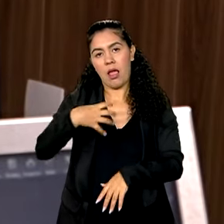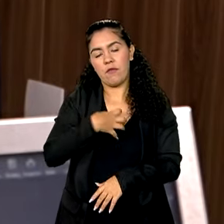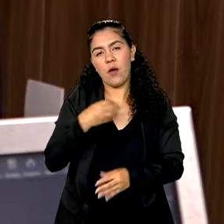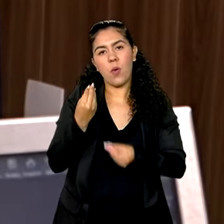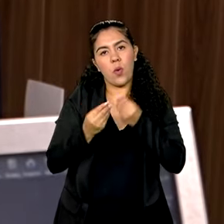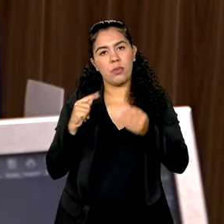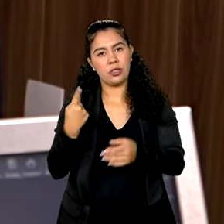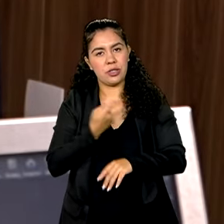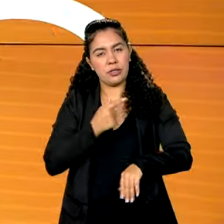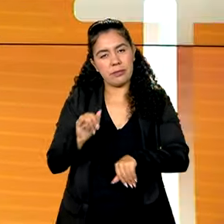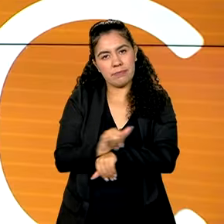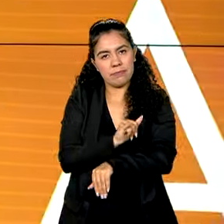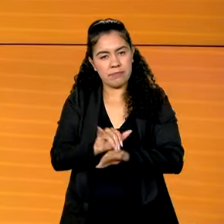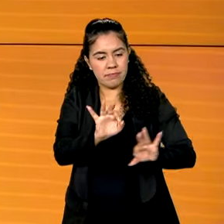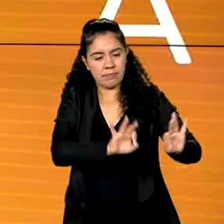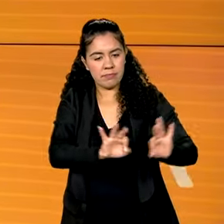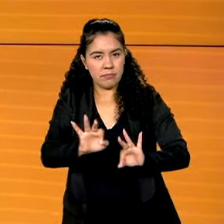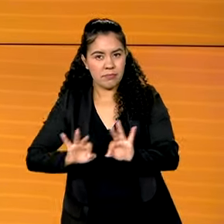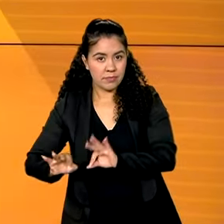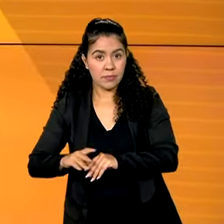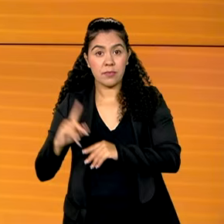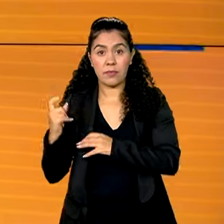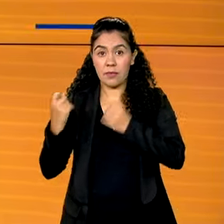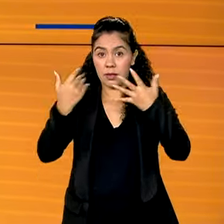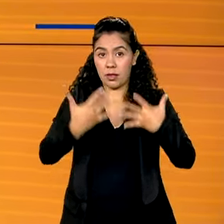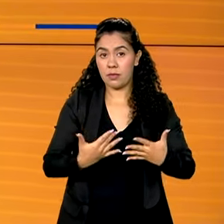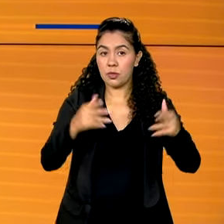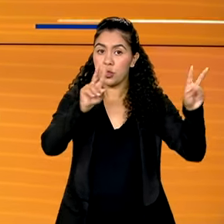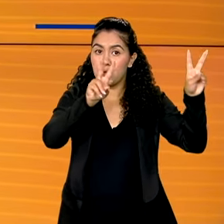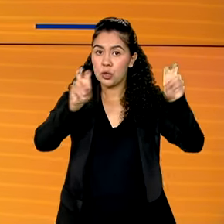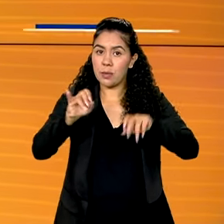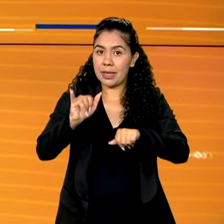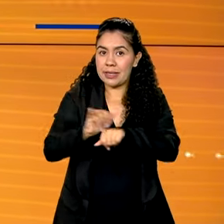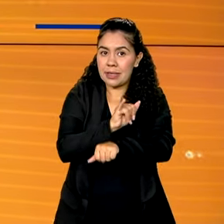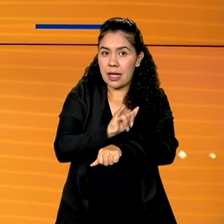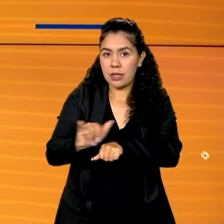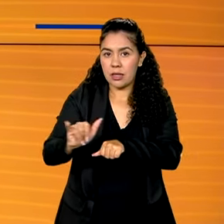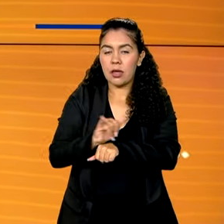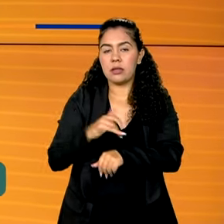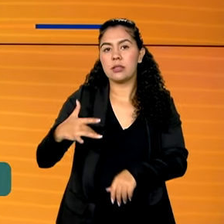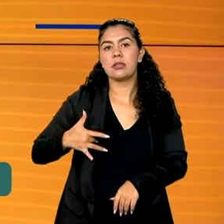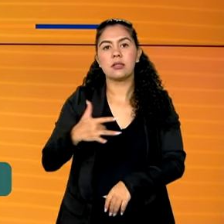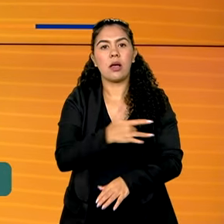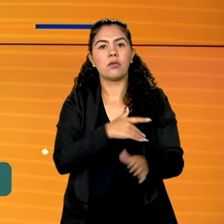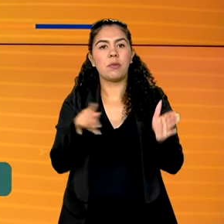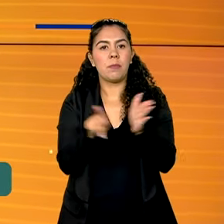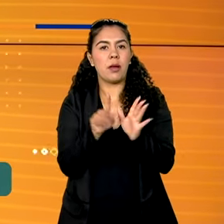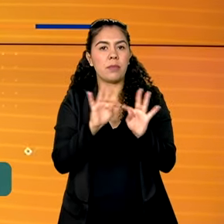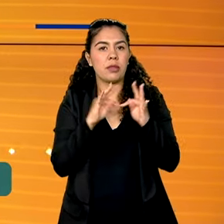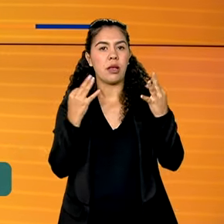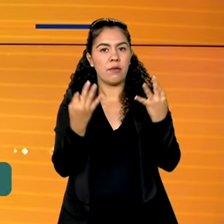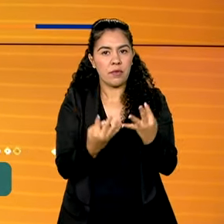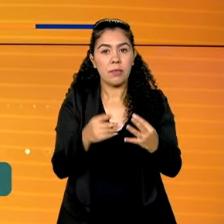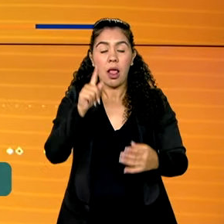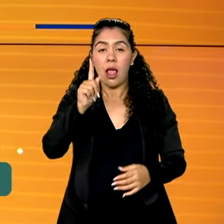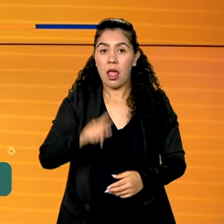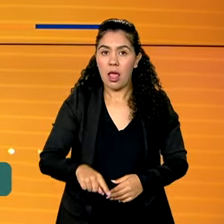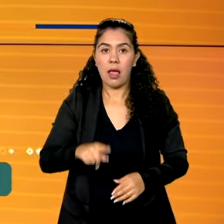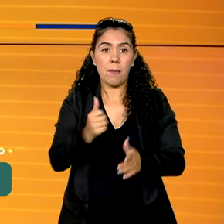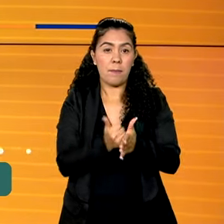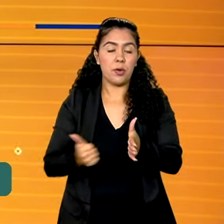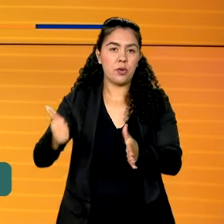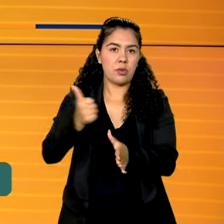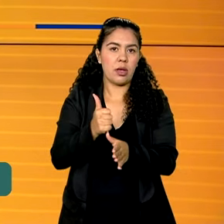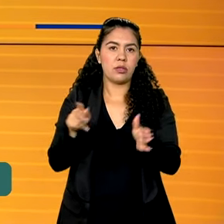Clima Participativo. A estratégia Saúde da Família é hoje uma das prioridades do governo na atenção básica. Ela